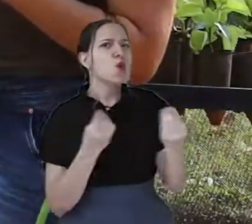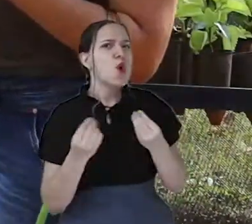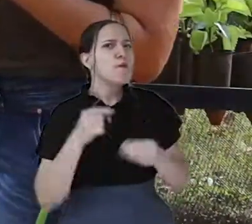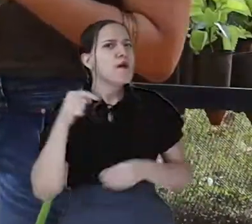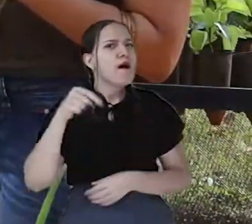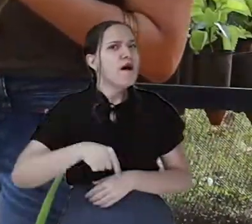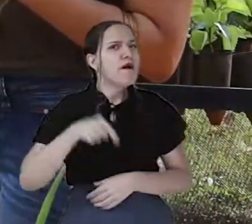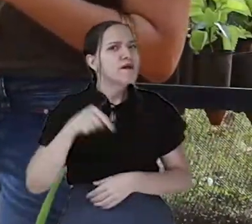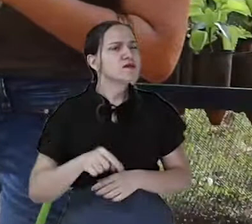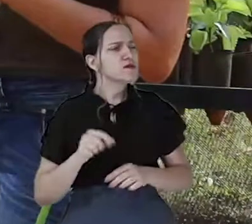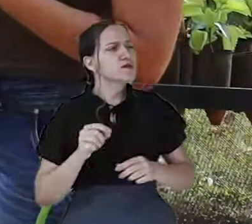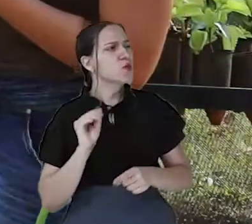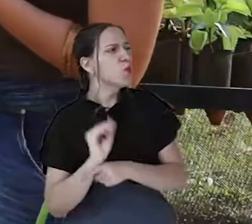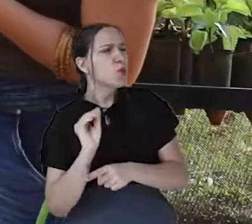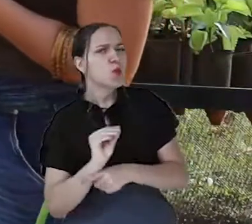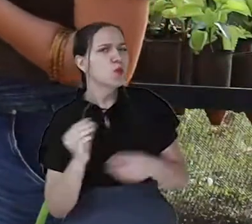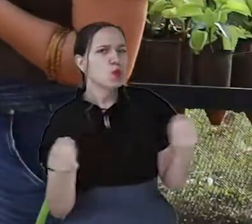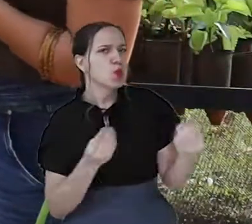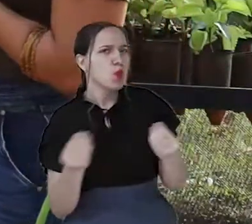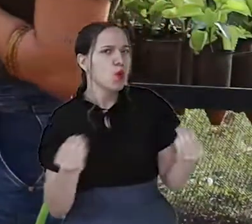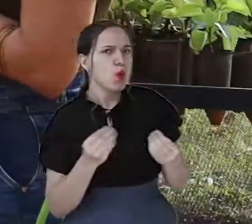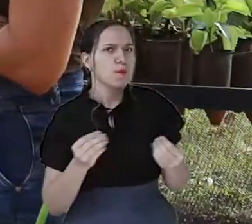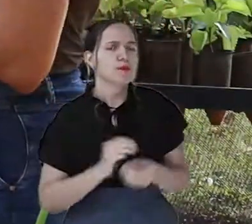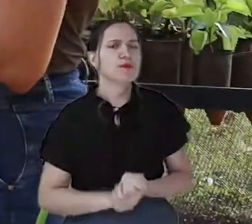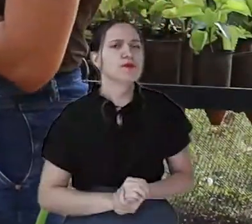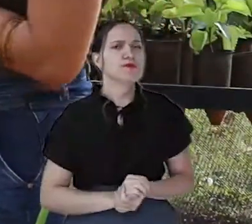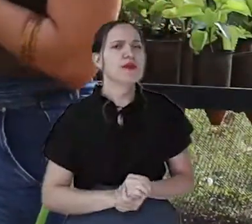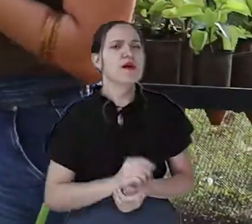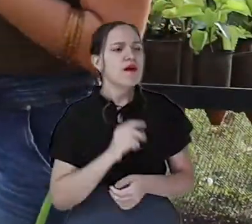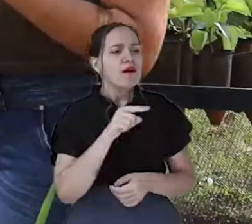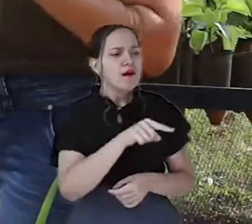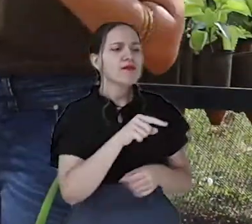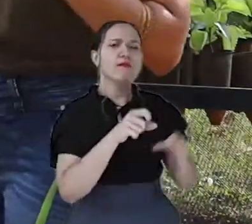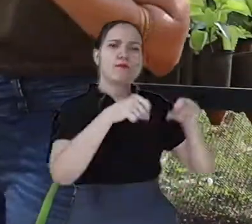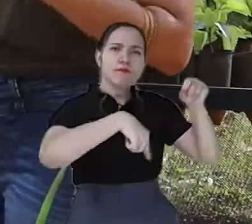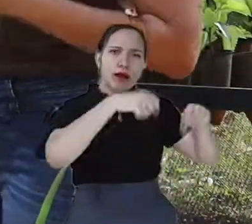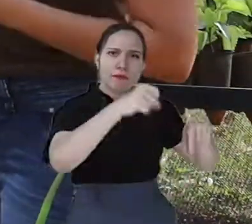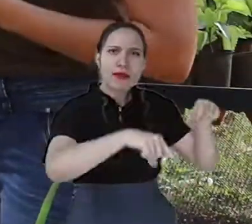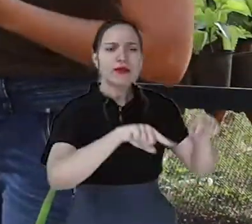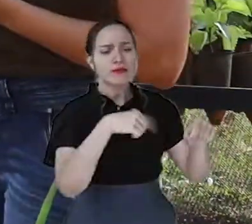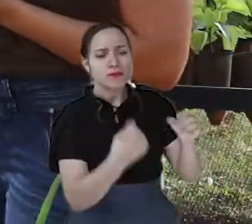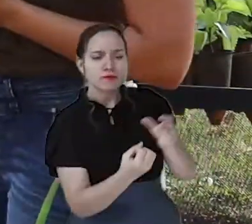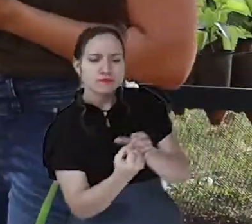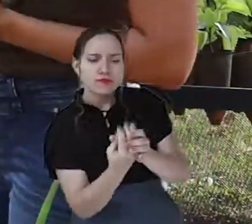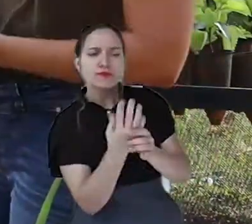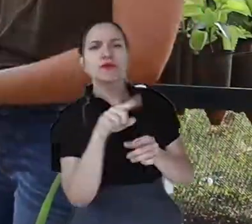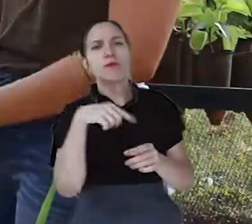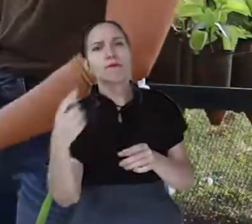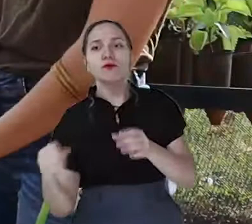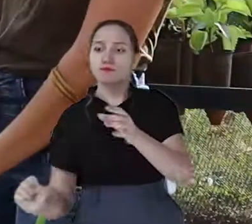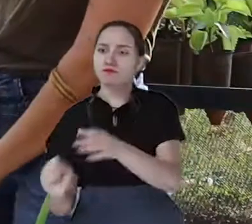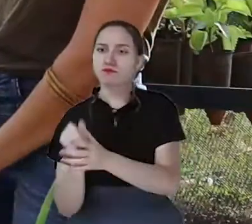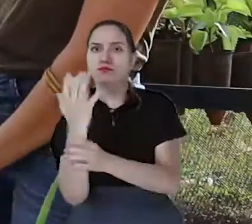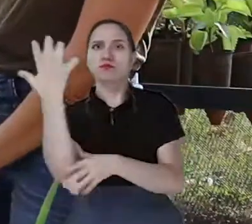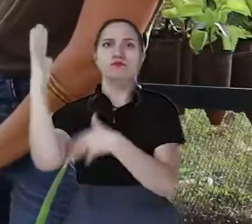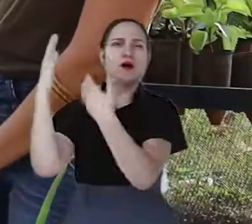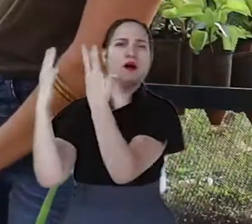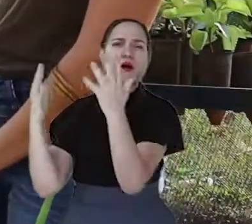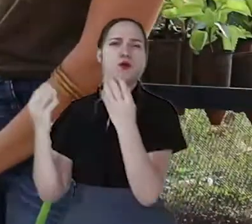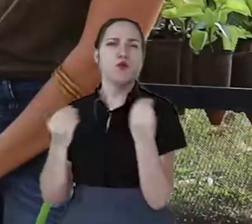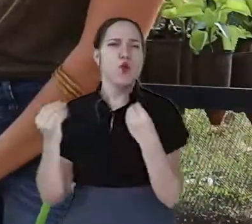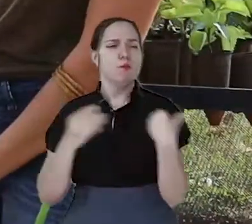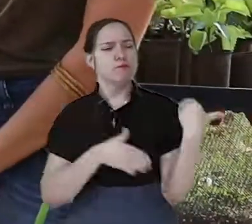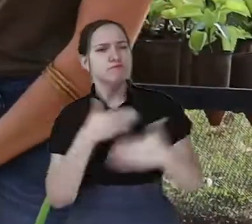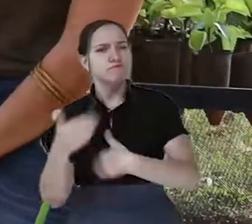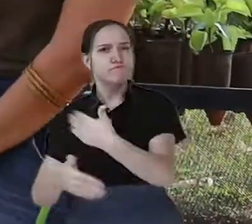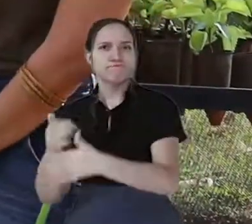berçário aí dessas mudas, e como que elas vão caminhando até virarem árvores que vão reflorestar por aí. Bem, nós saímos, né, nós temos